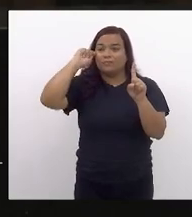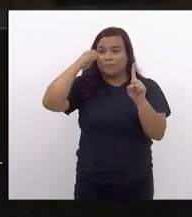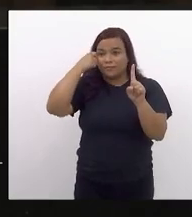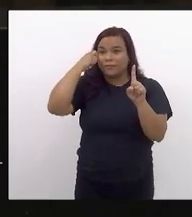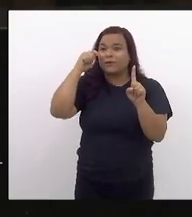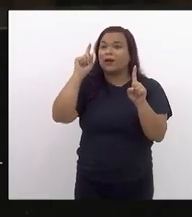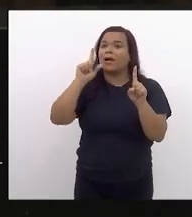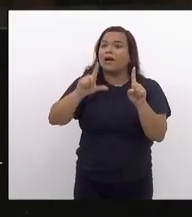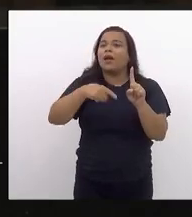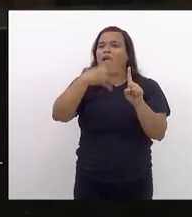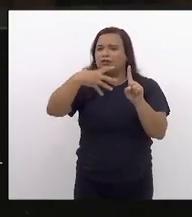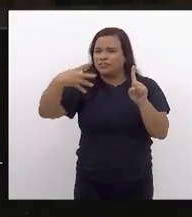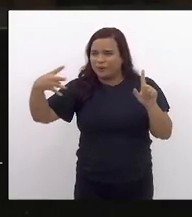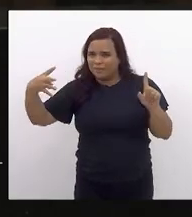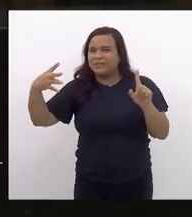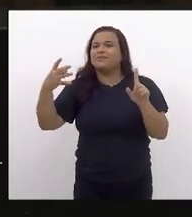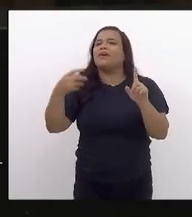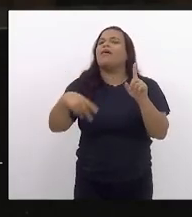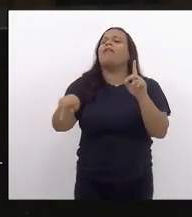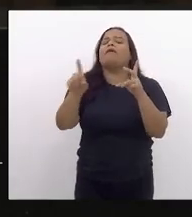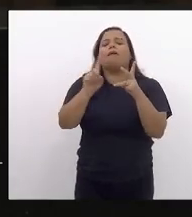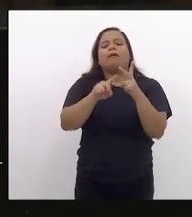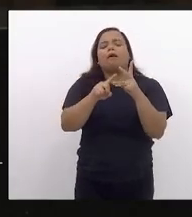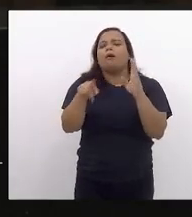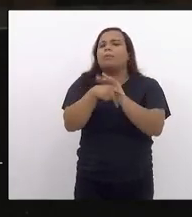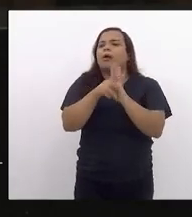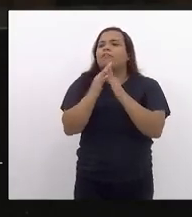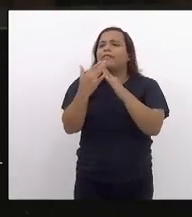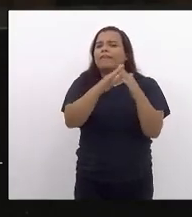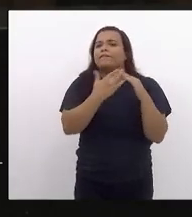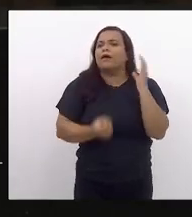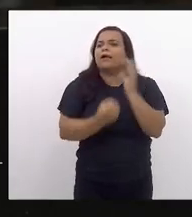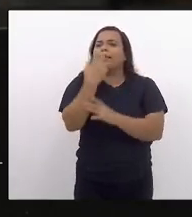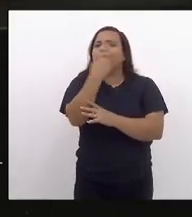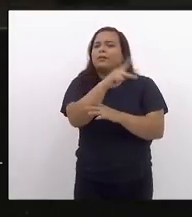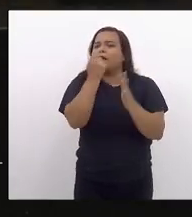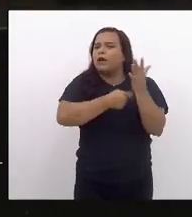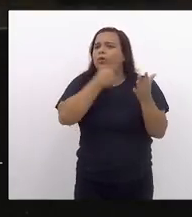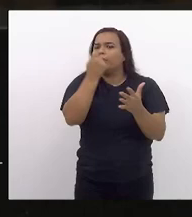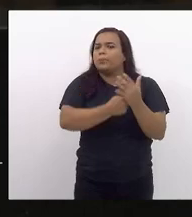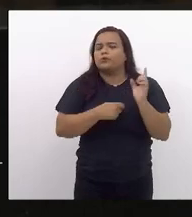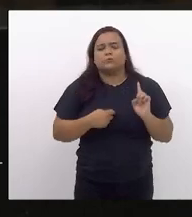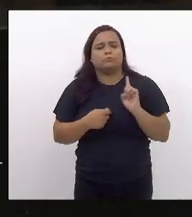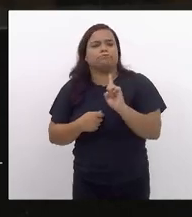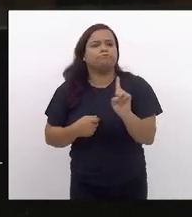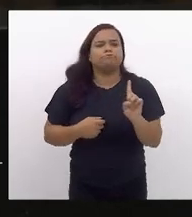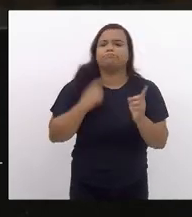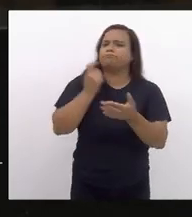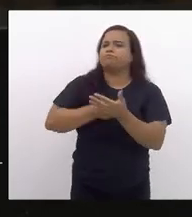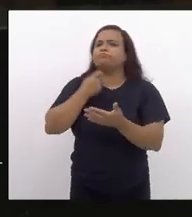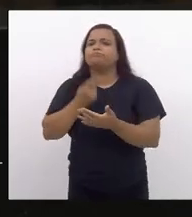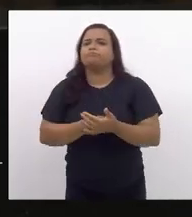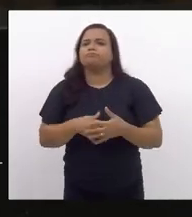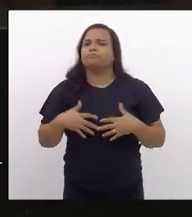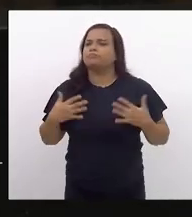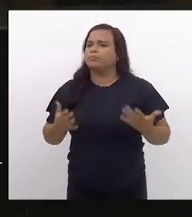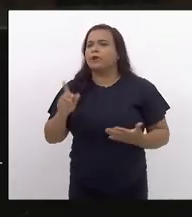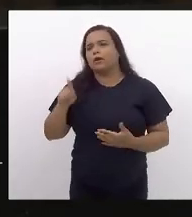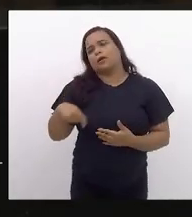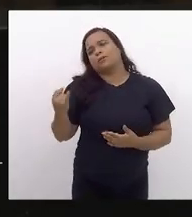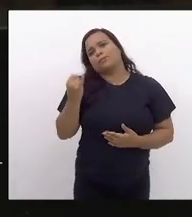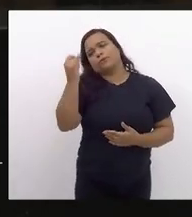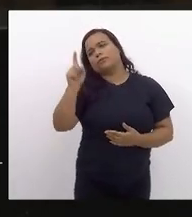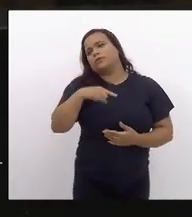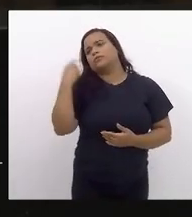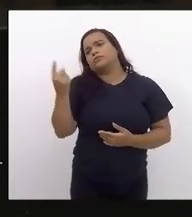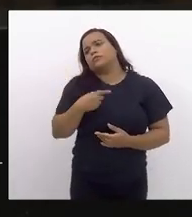LGBT, que construiu as suas lutas a partir desse lugar. Então, é super importante que possamos, em